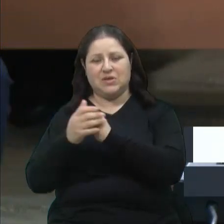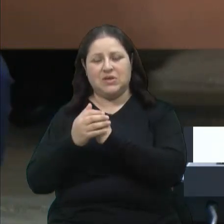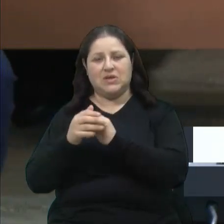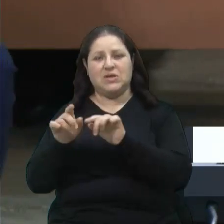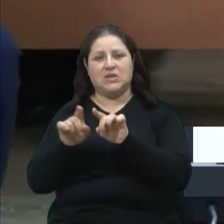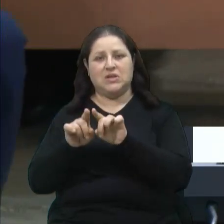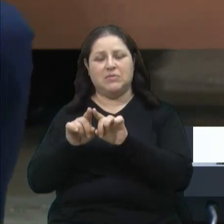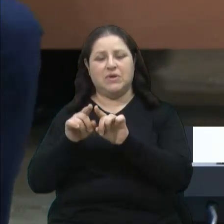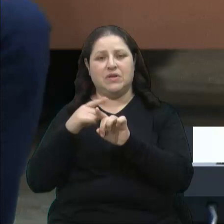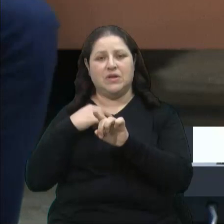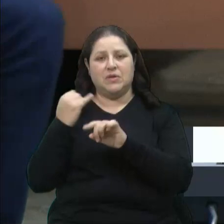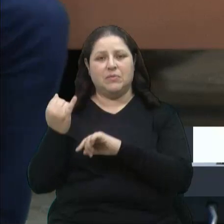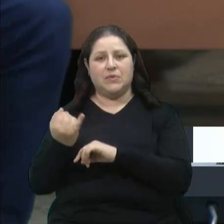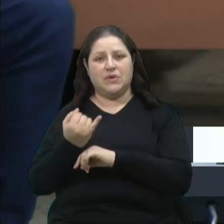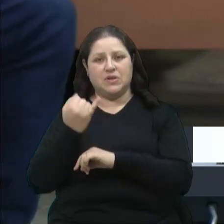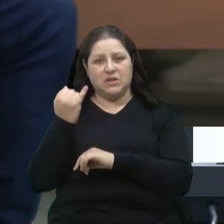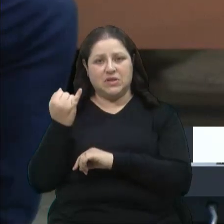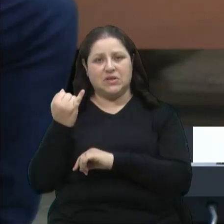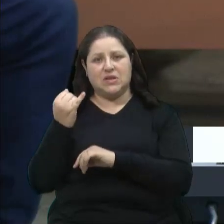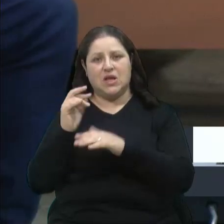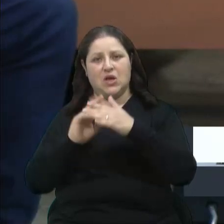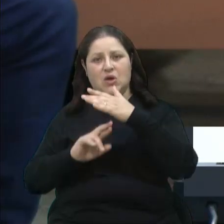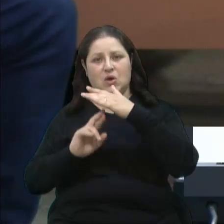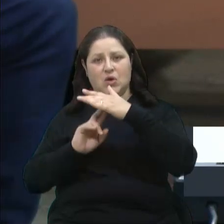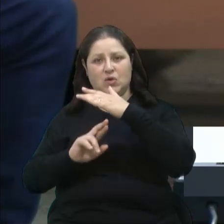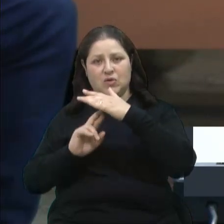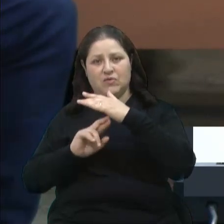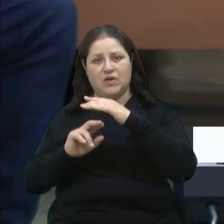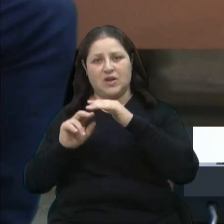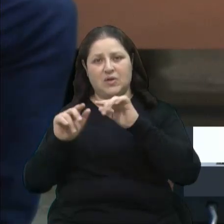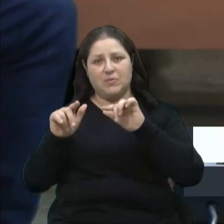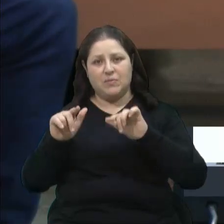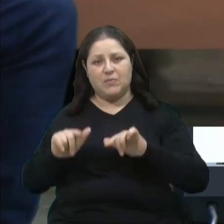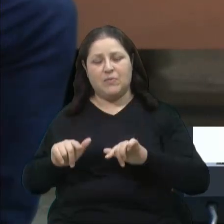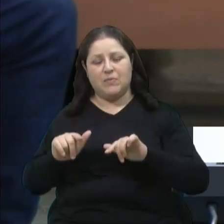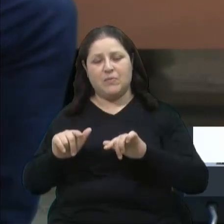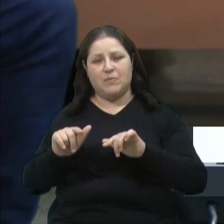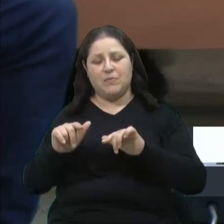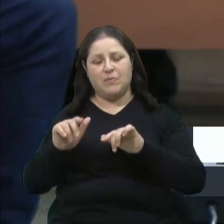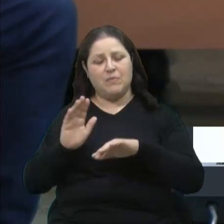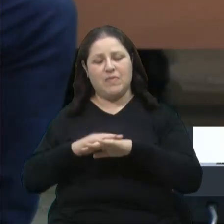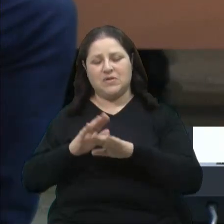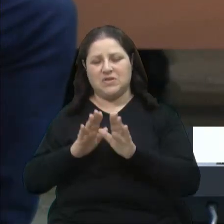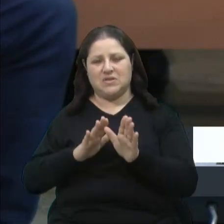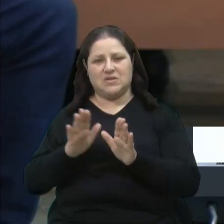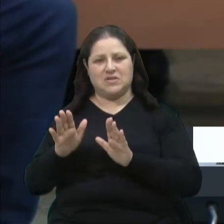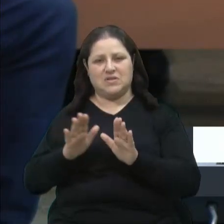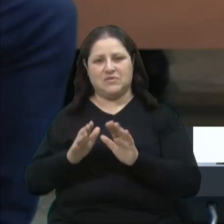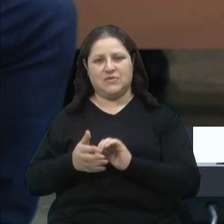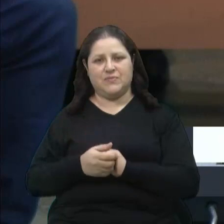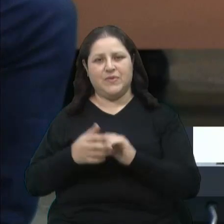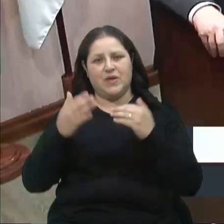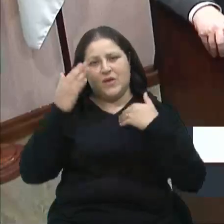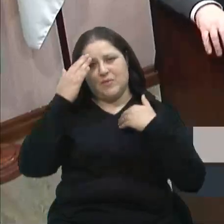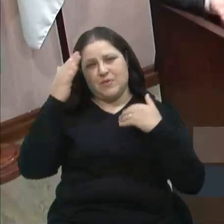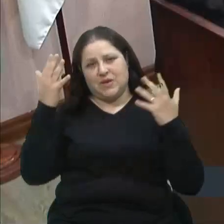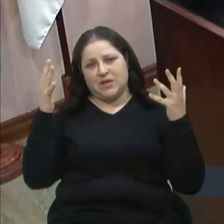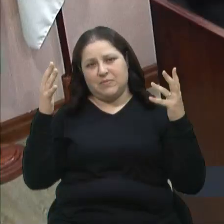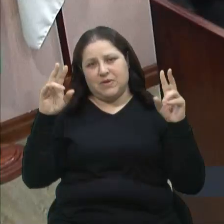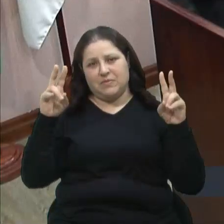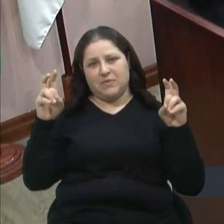que tem, então, de que a rodoviária possa se tornar um pouco mais acessível. Então, muito obrigado e parabéns pelo tema.